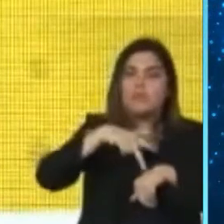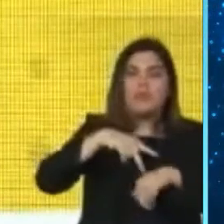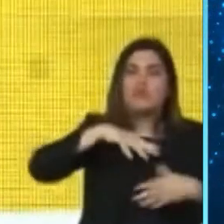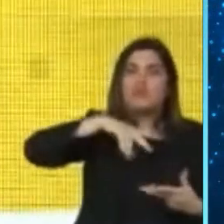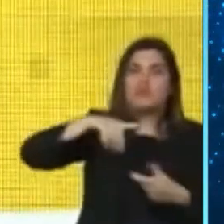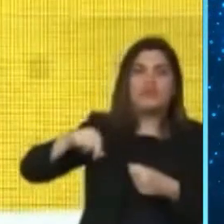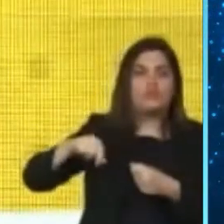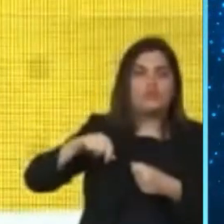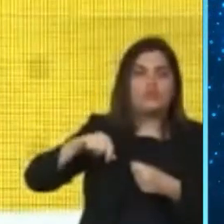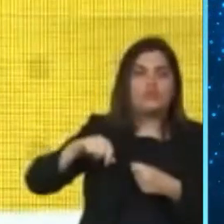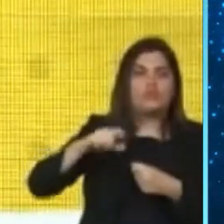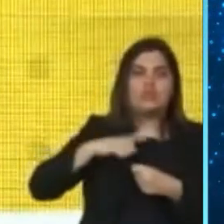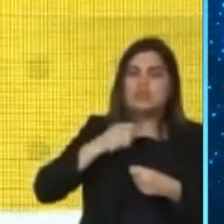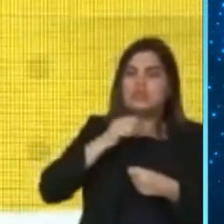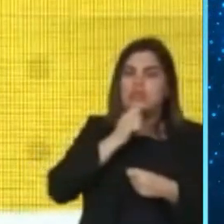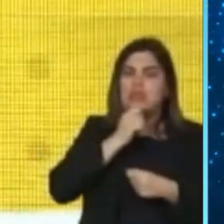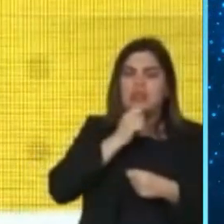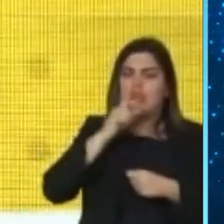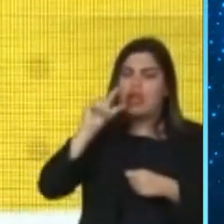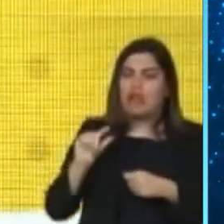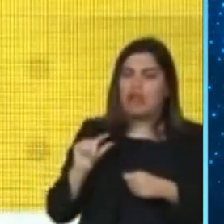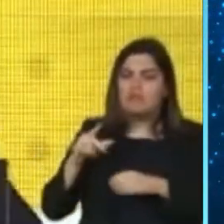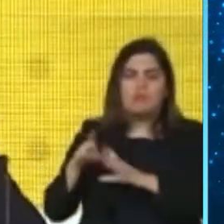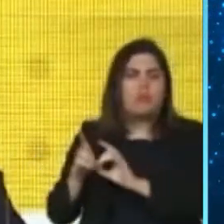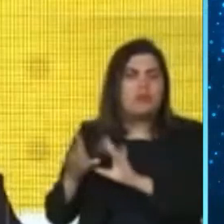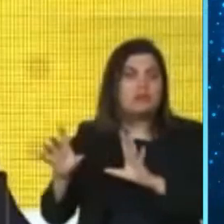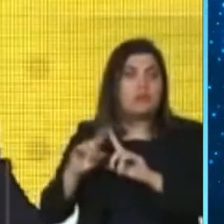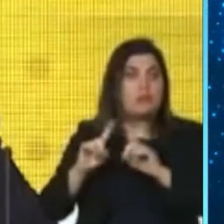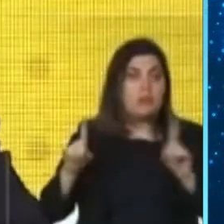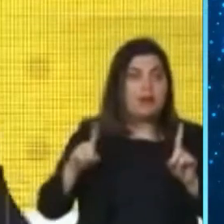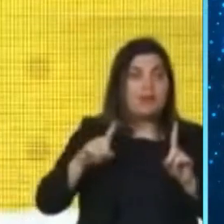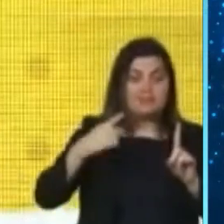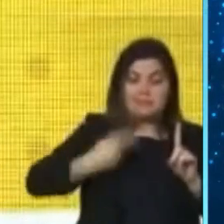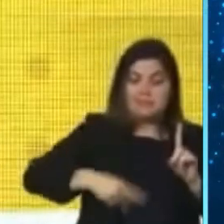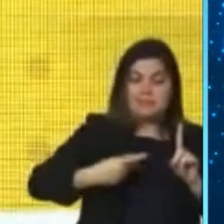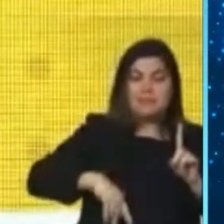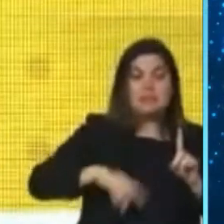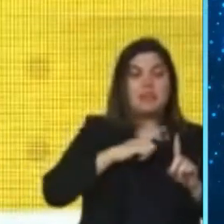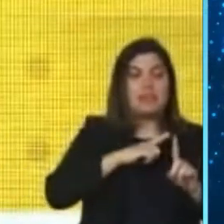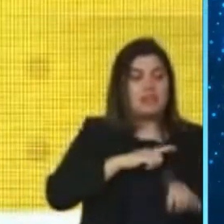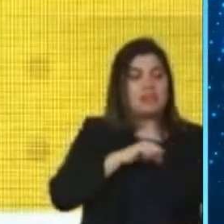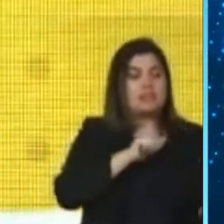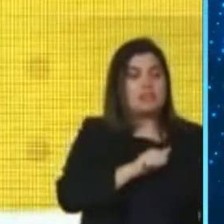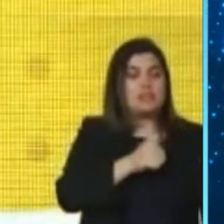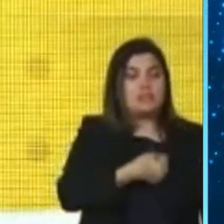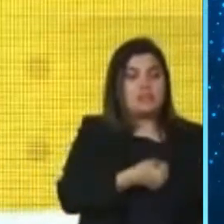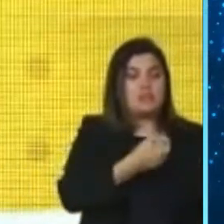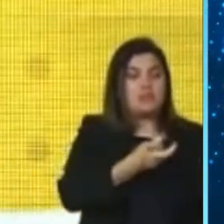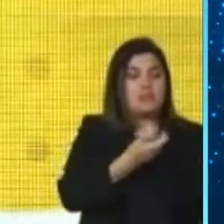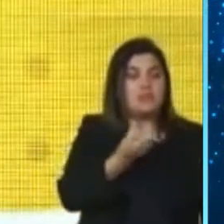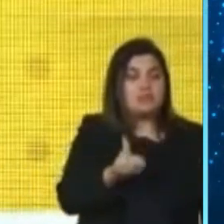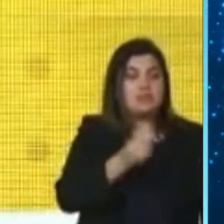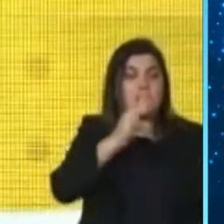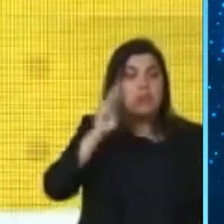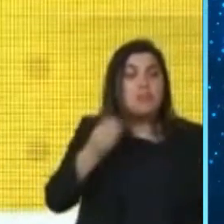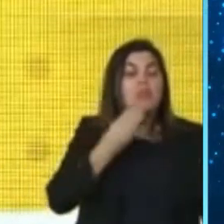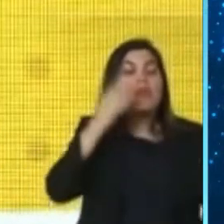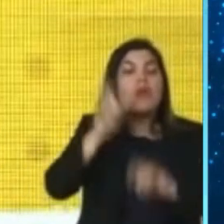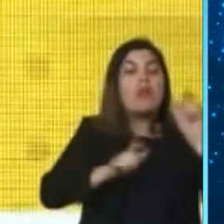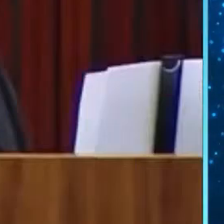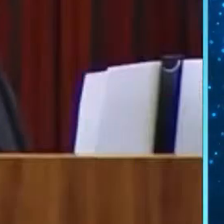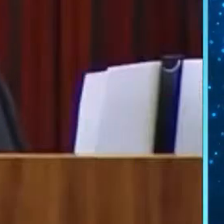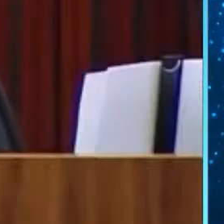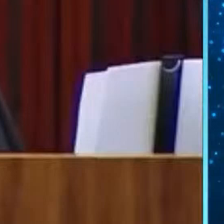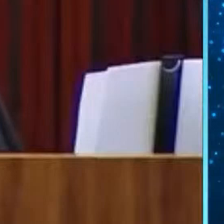colocar em pauta. Assim como também, Gesiane, na minha gestão, que não tenho rabo preso com o STF, não tenho com o governo